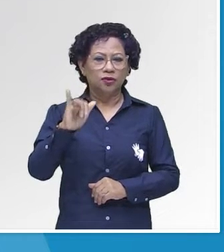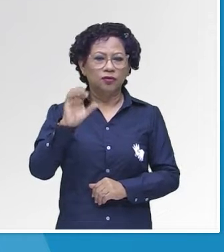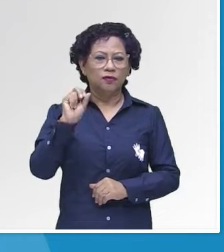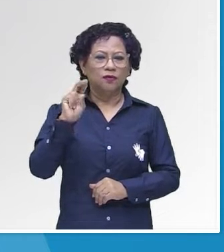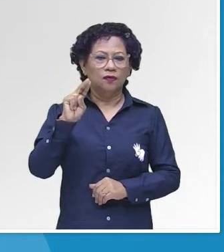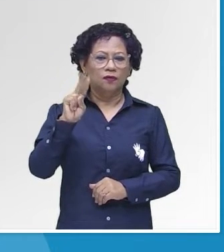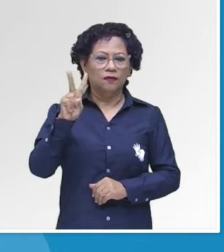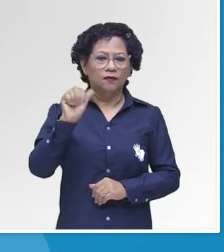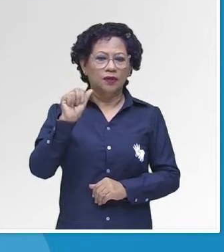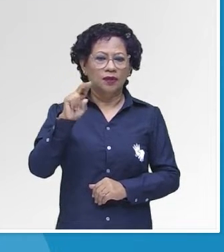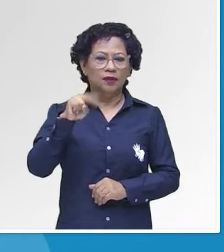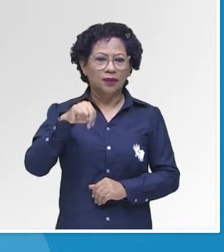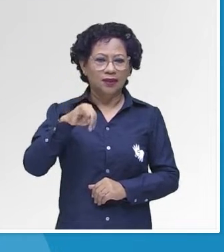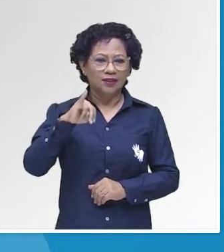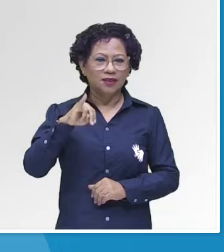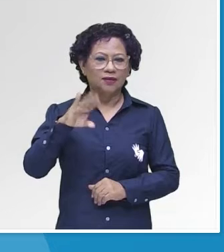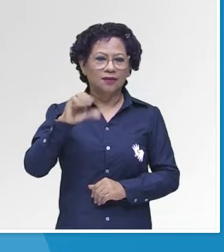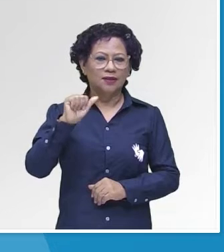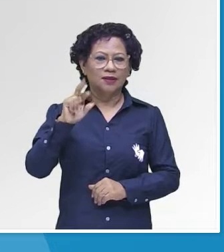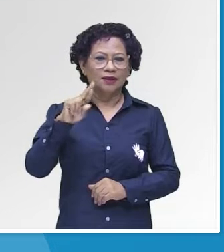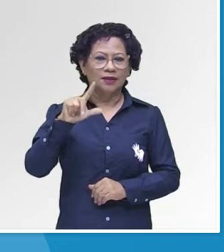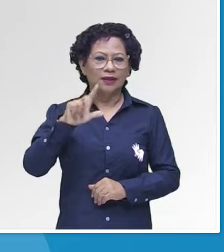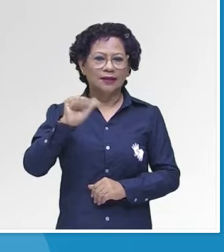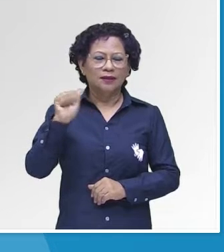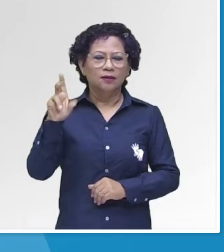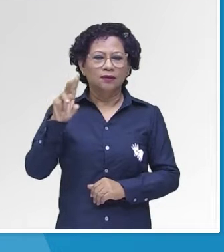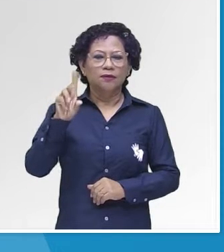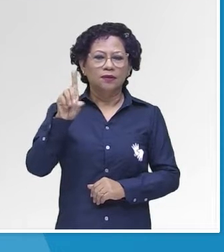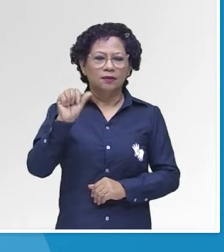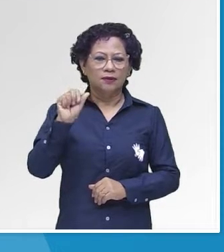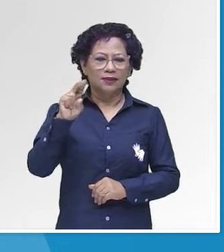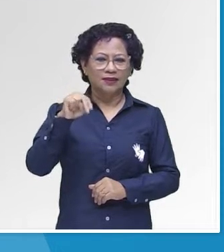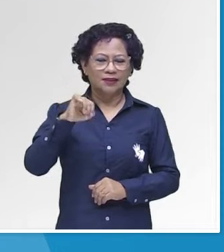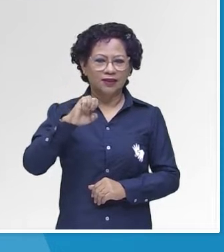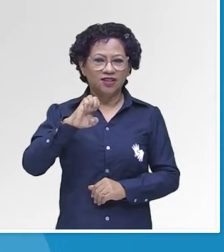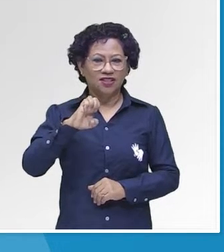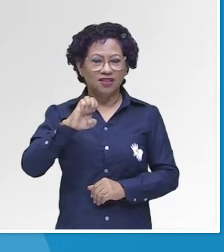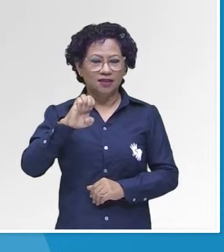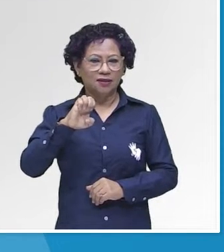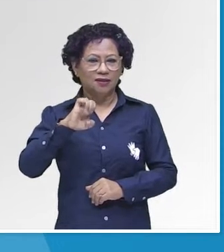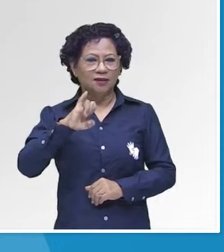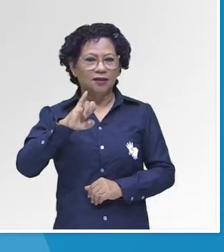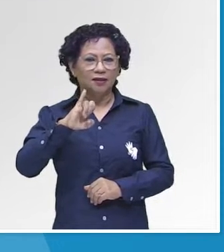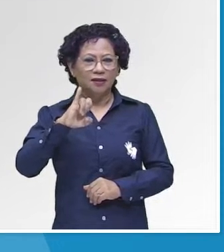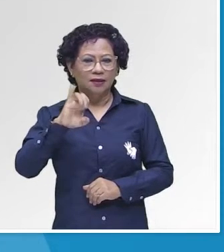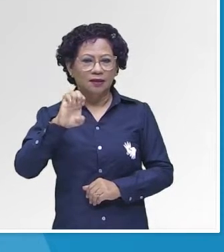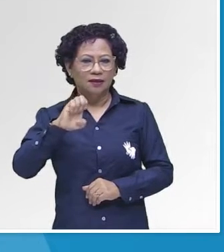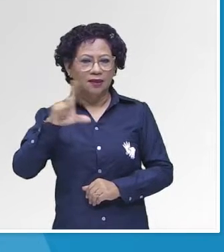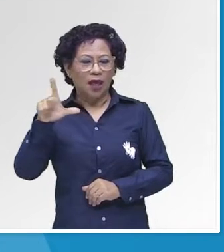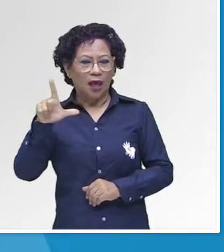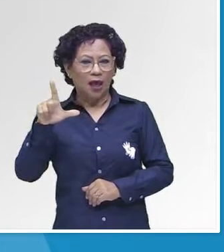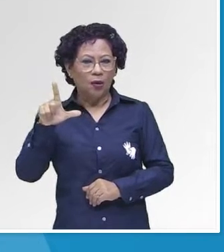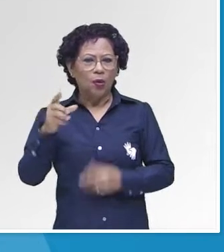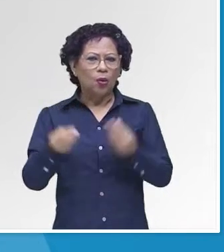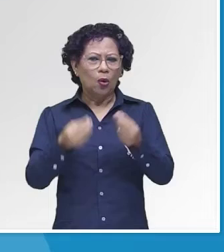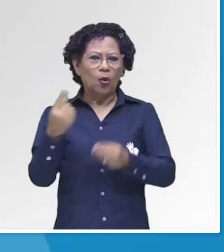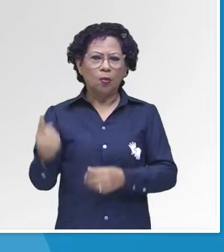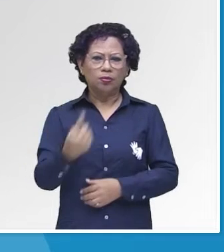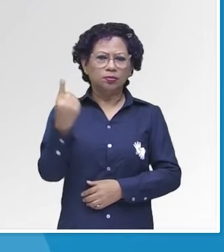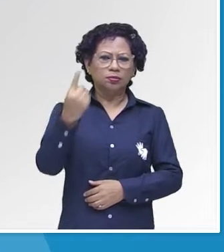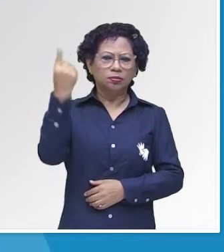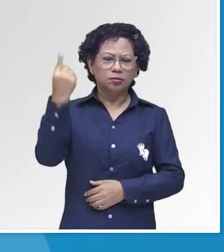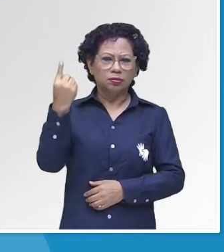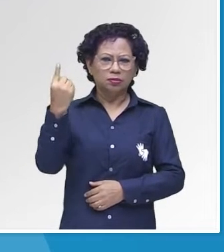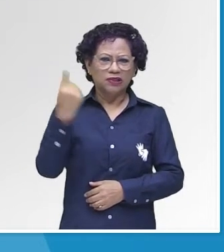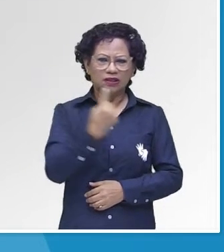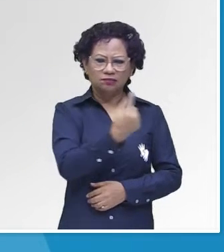então uma média. A pergunta é essa: como é que ela foi calculada? Fica essa pergunta para vocês pensarem ao longo da nossa